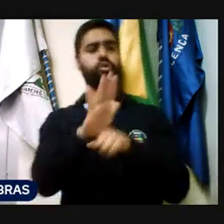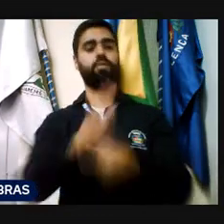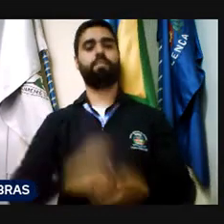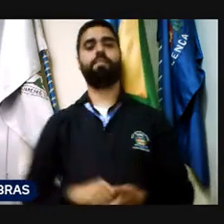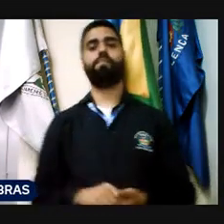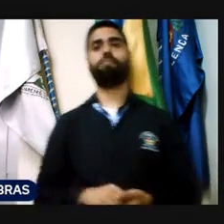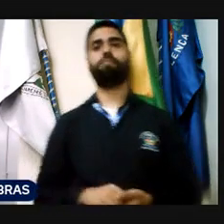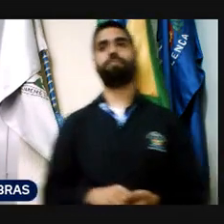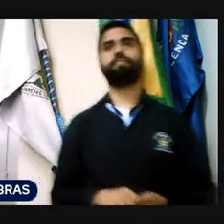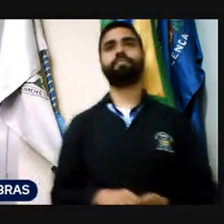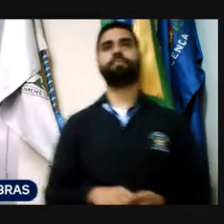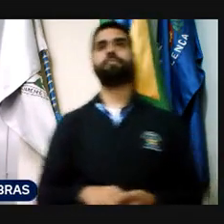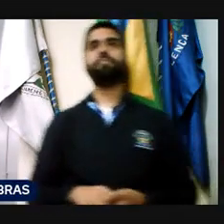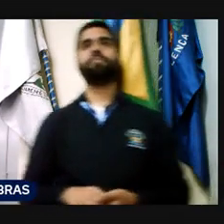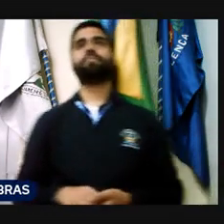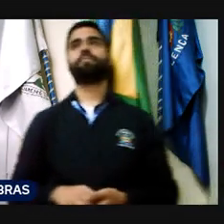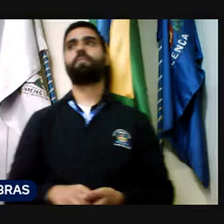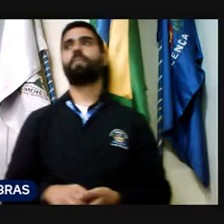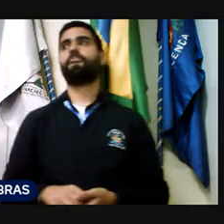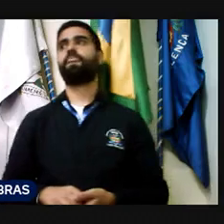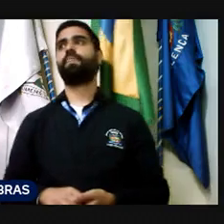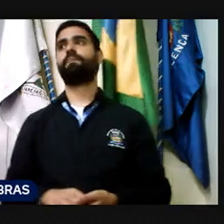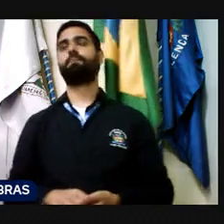Então, Amaury, isso é o fim.